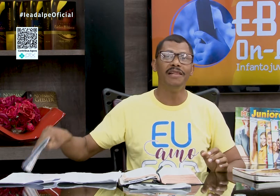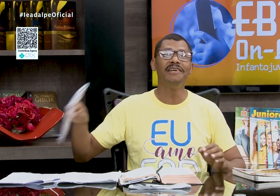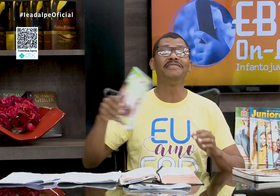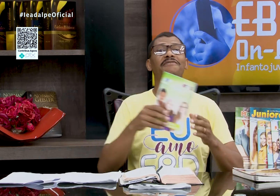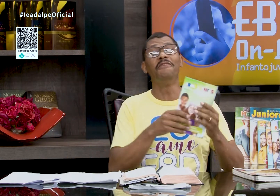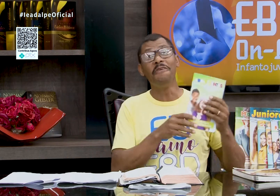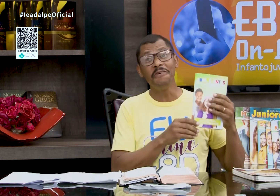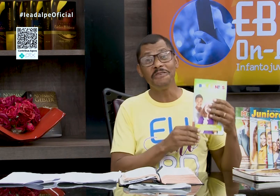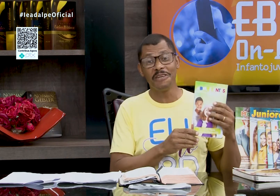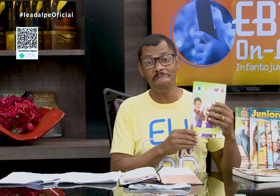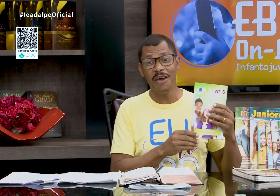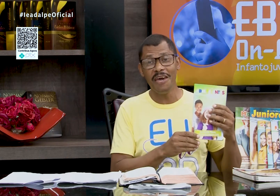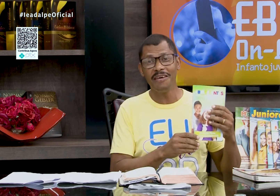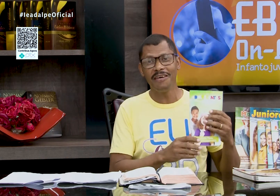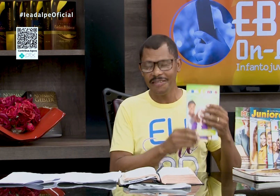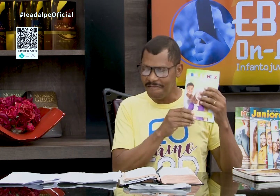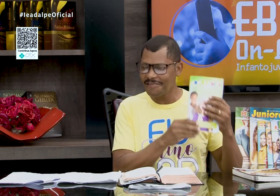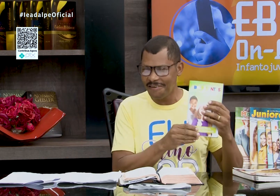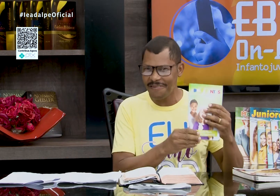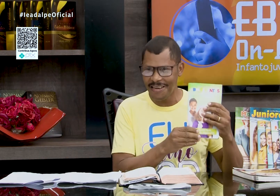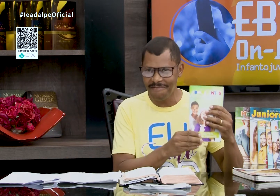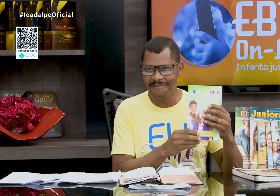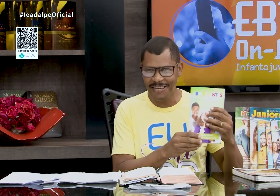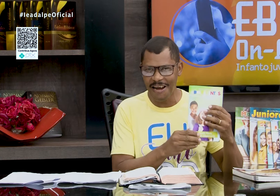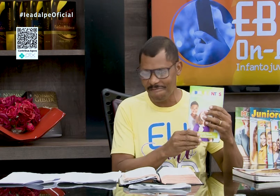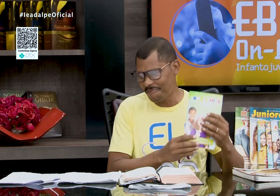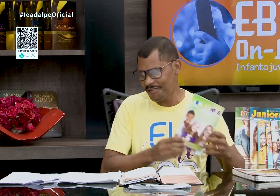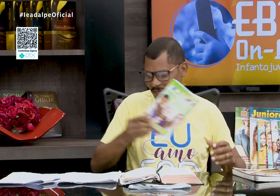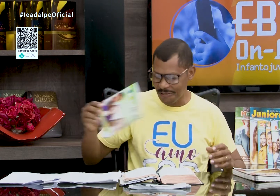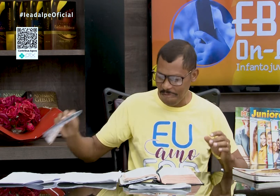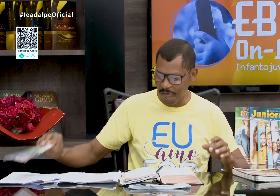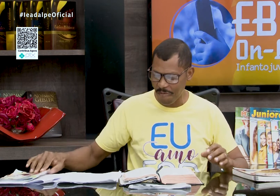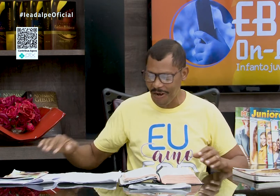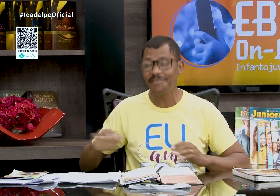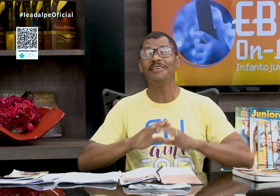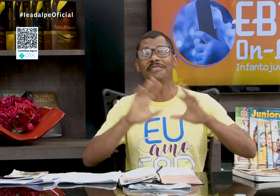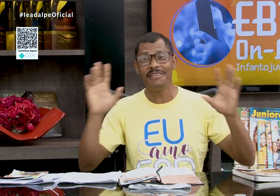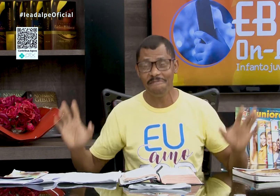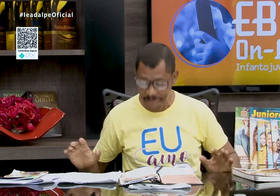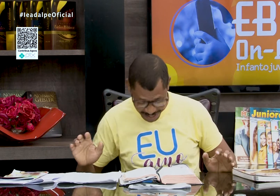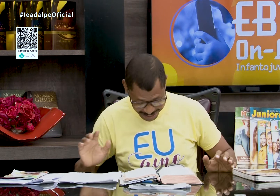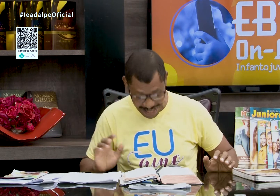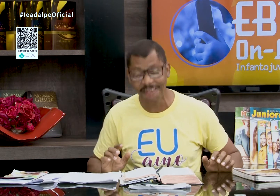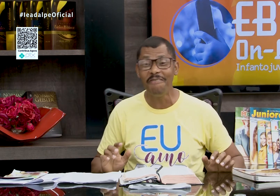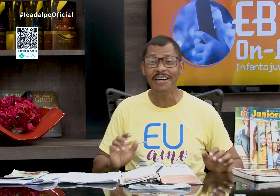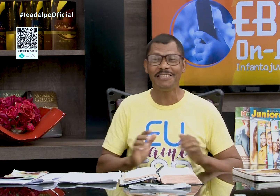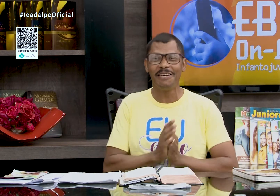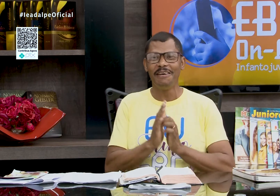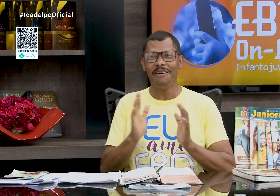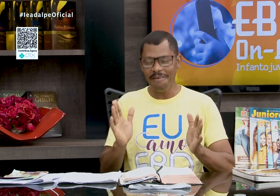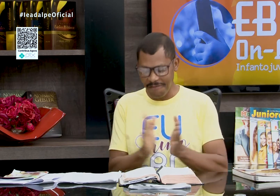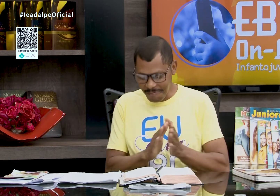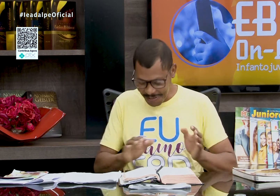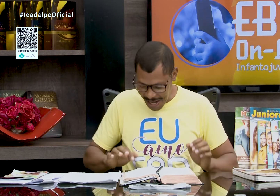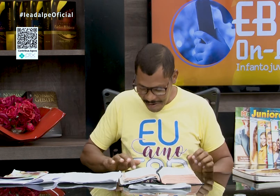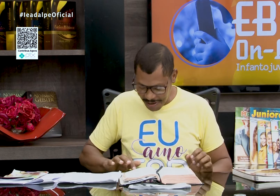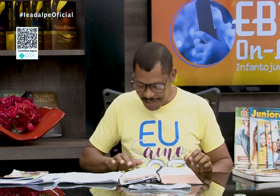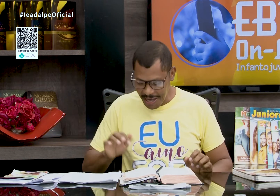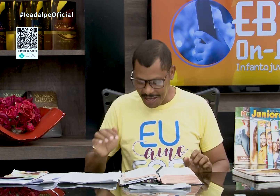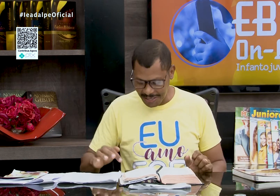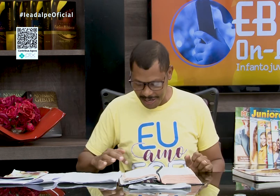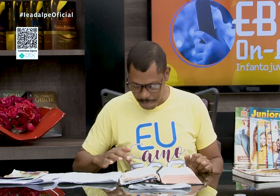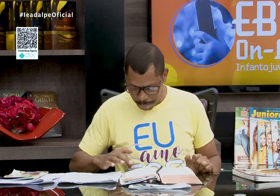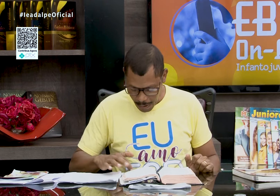né lições também você vai encontrar muita coisa boa mas deixa de muito longas e